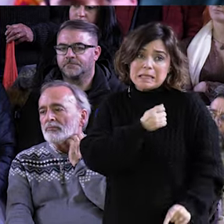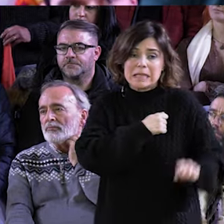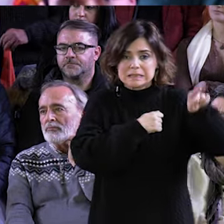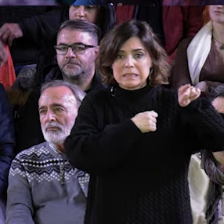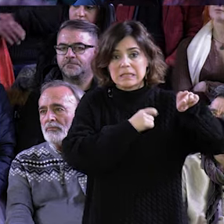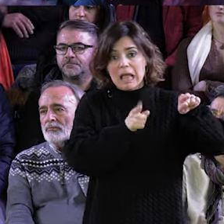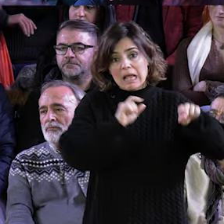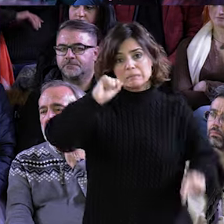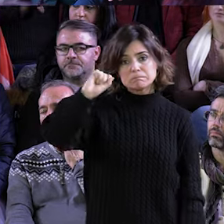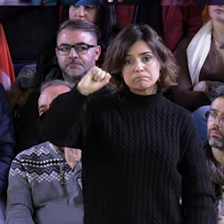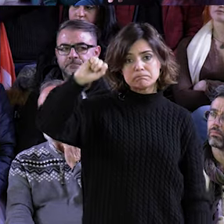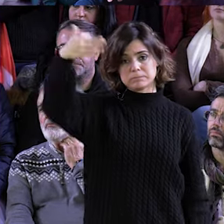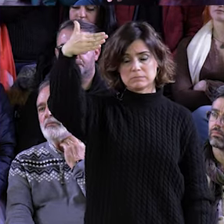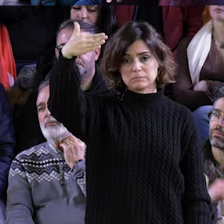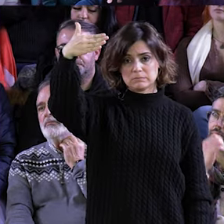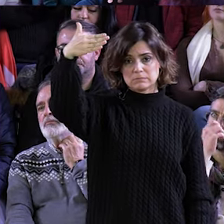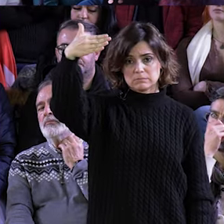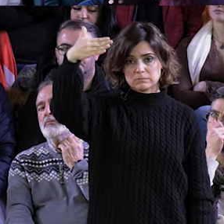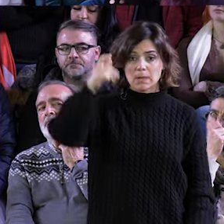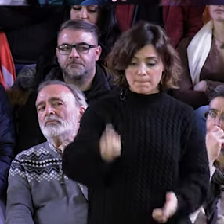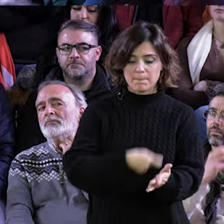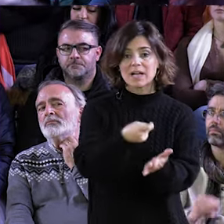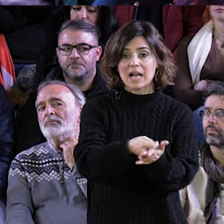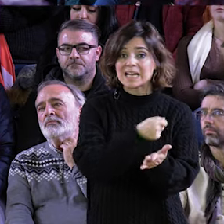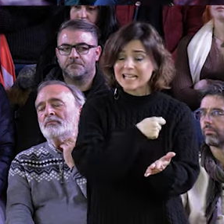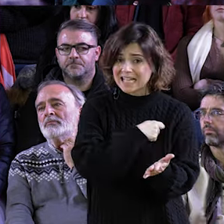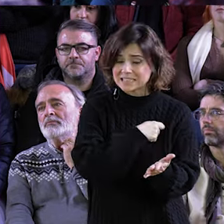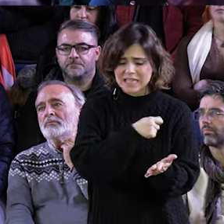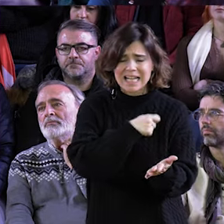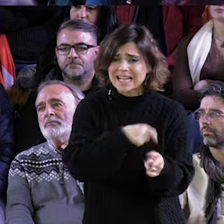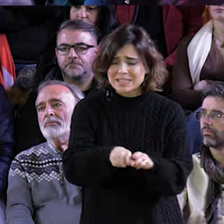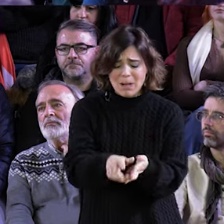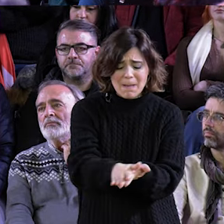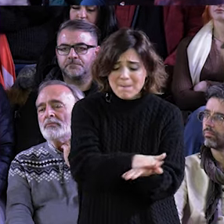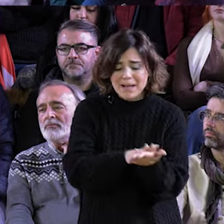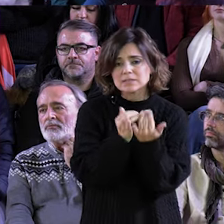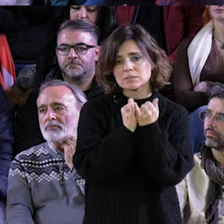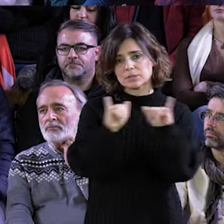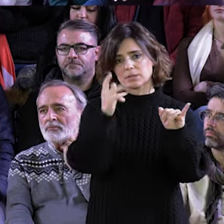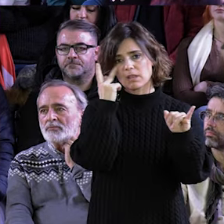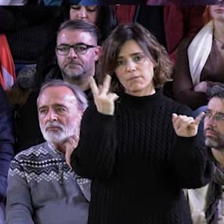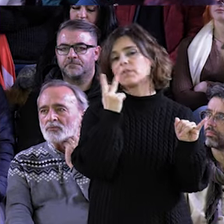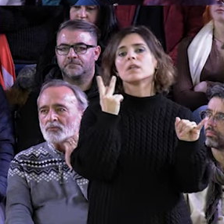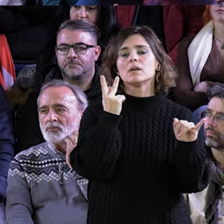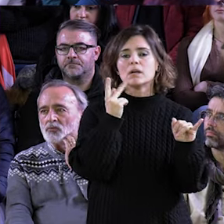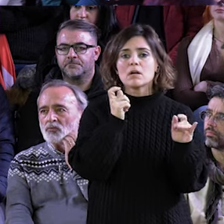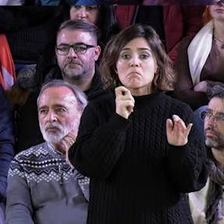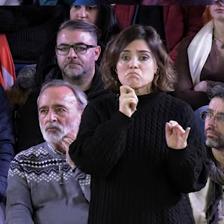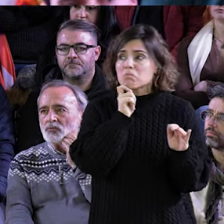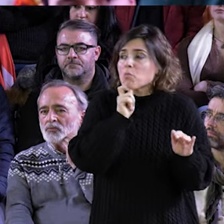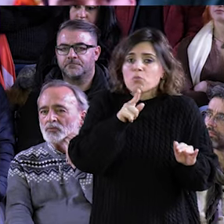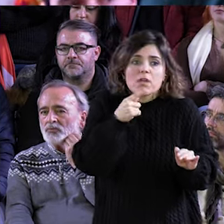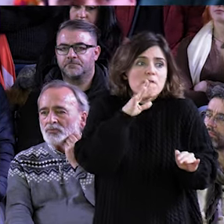prejudicado para se poder pagar a casa. A casa é a base para a independência da vida, para se poder ter